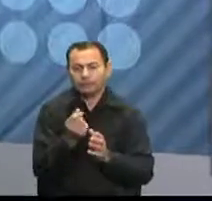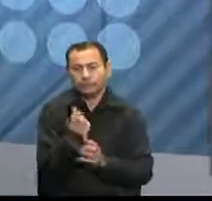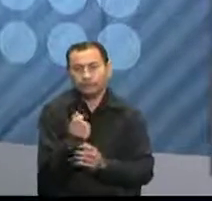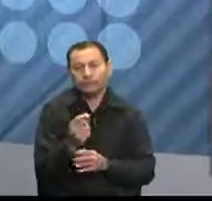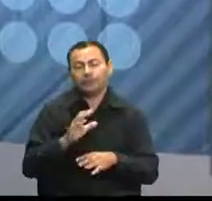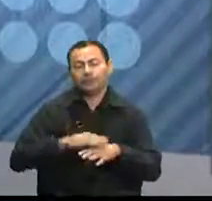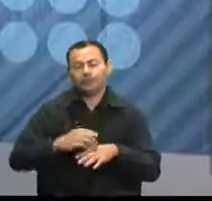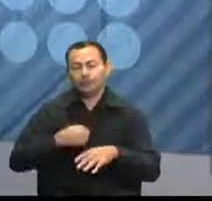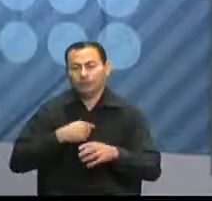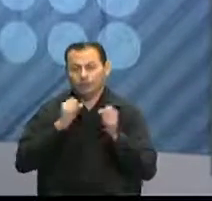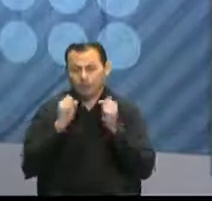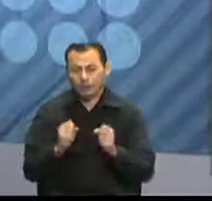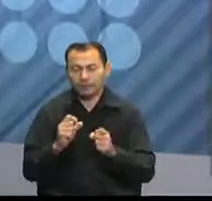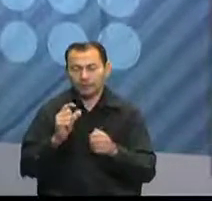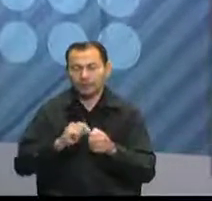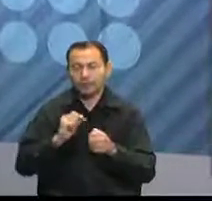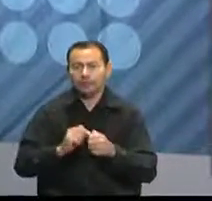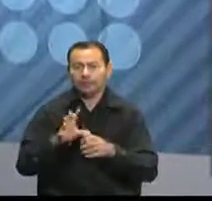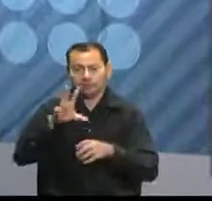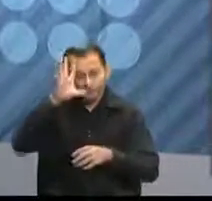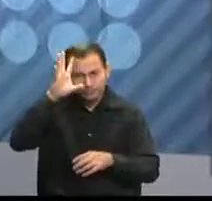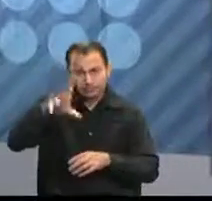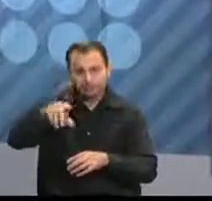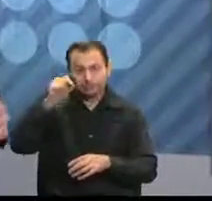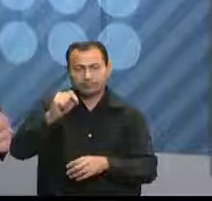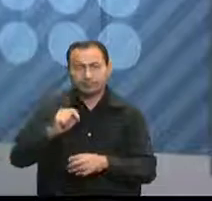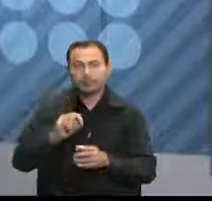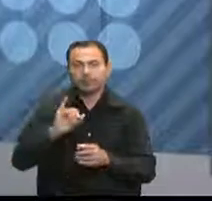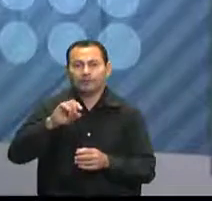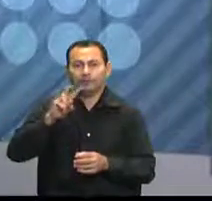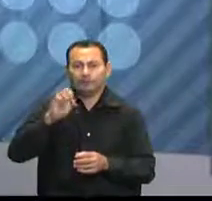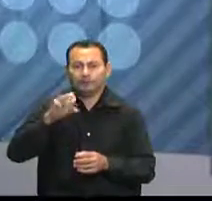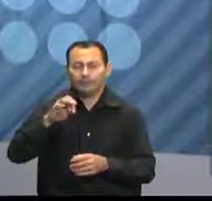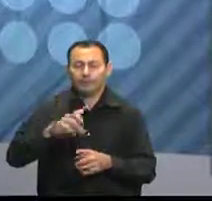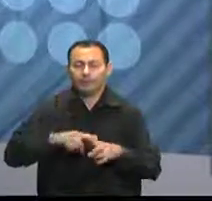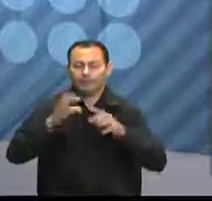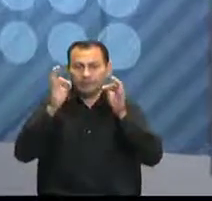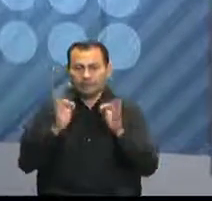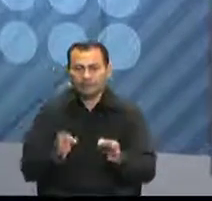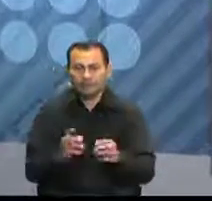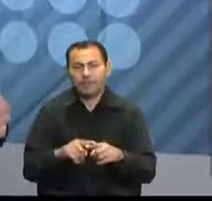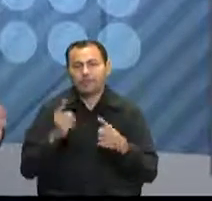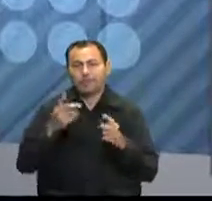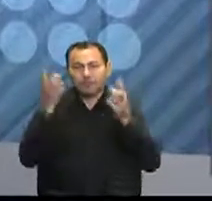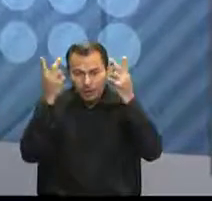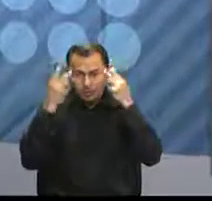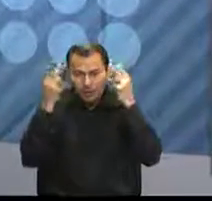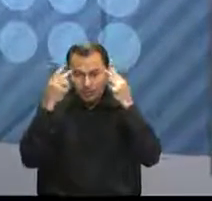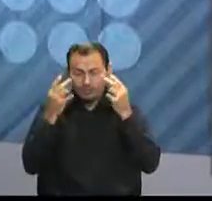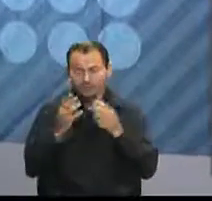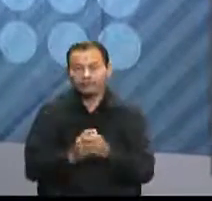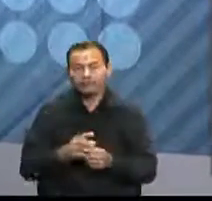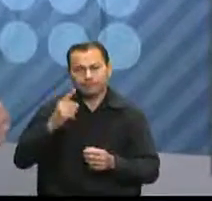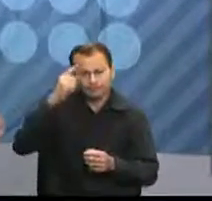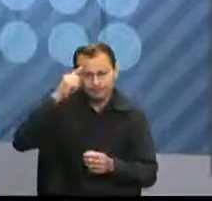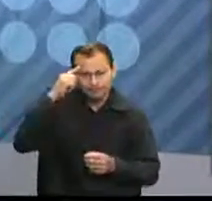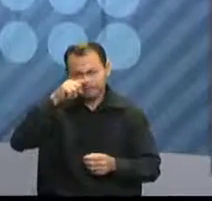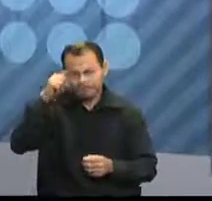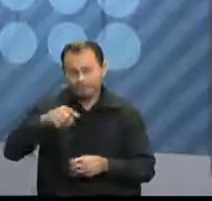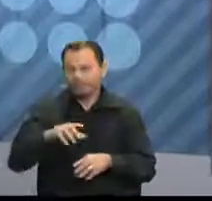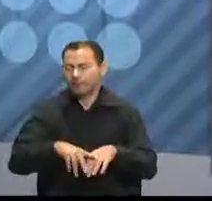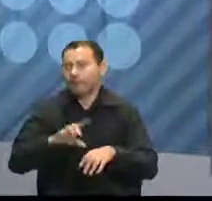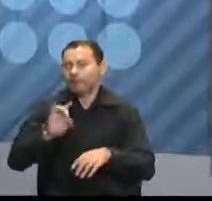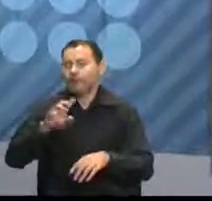e assim eu possa fazer uma tomada de decisão de investimento mais assertiva mas normalmente essa dúvida não é só de